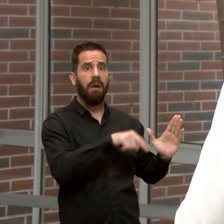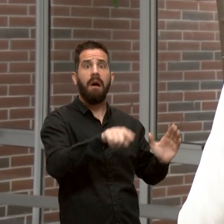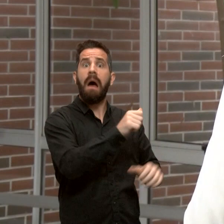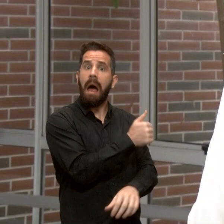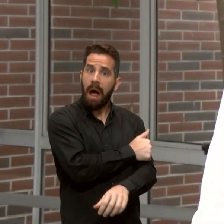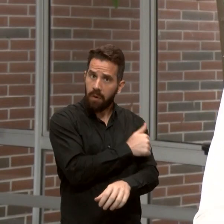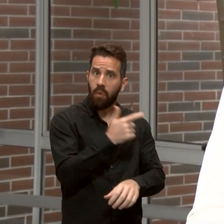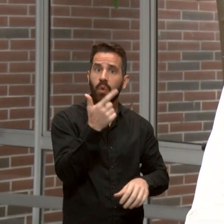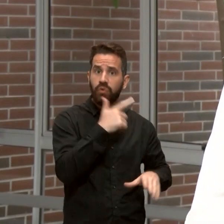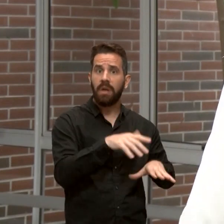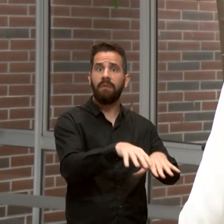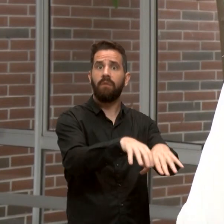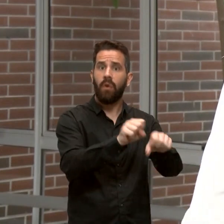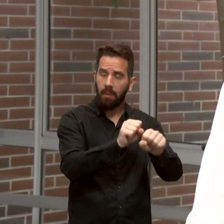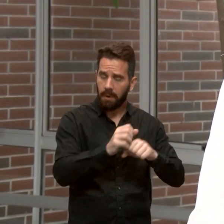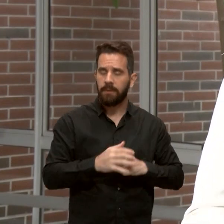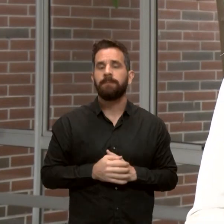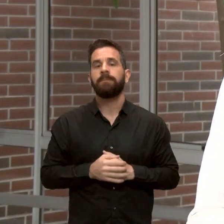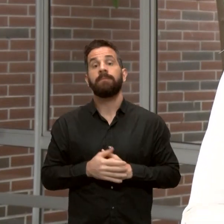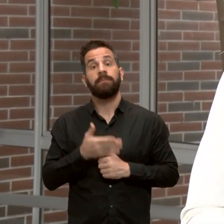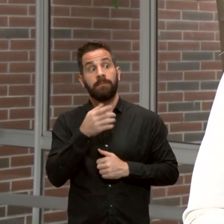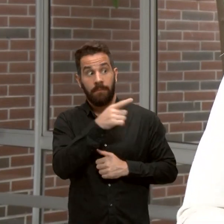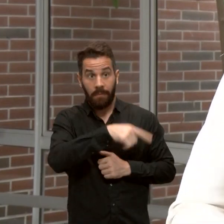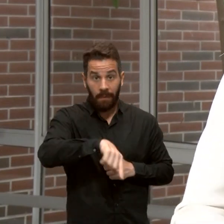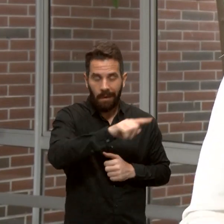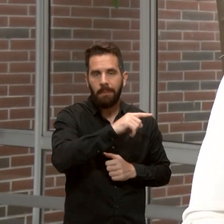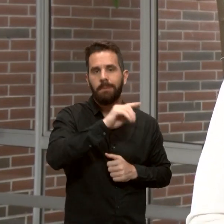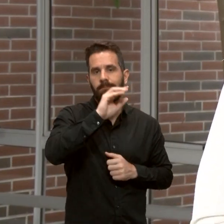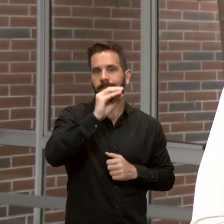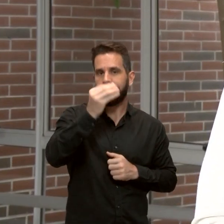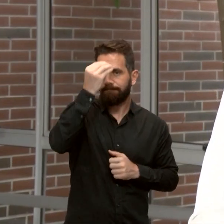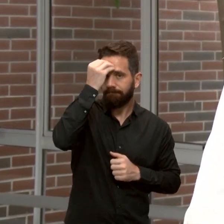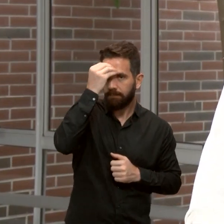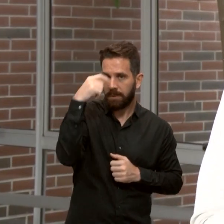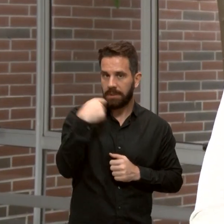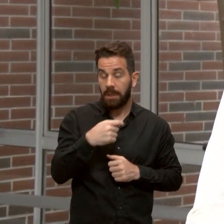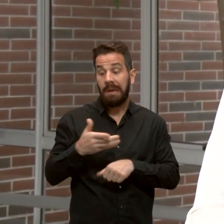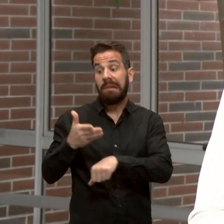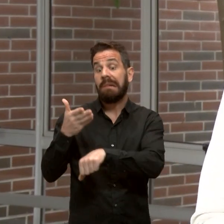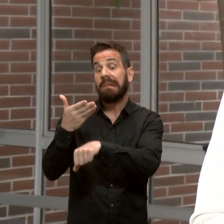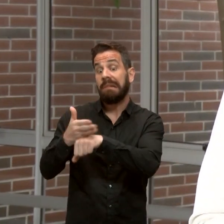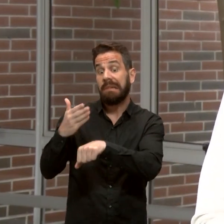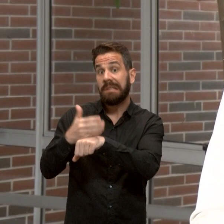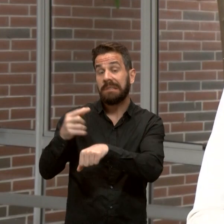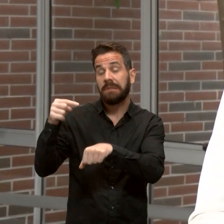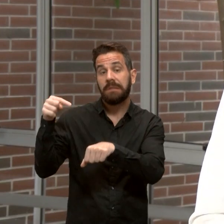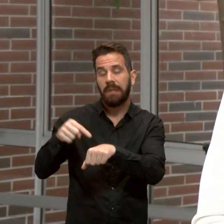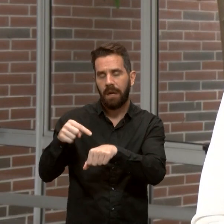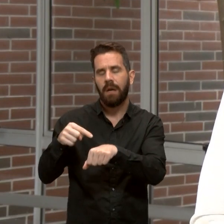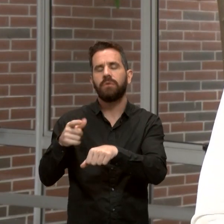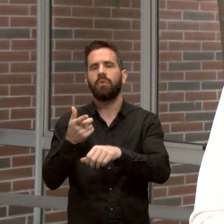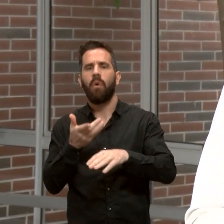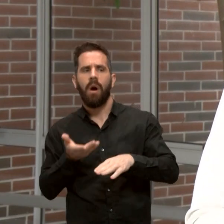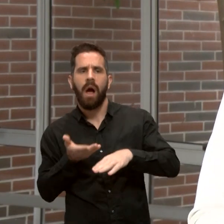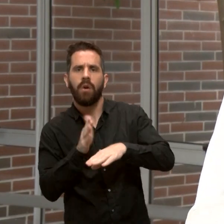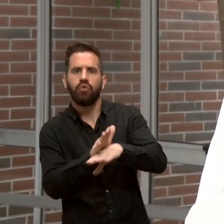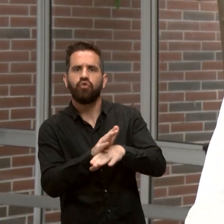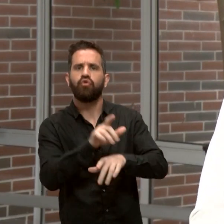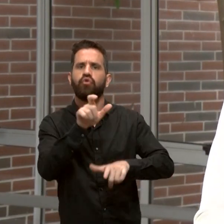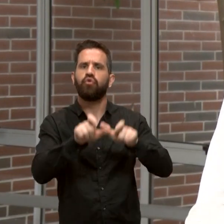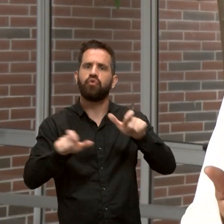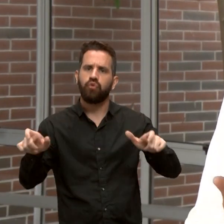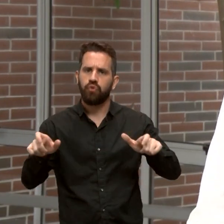tenha isso em mente. Então, ou seja, o estágio, ele tem, na maioria dos casos, ele tem proporcionado, né,